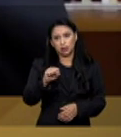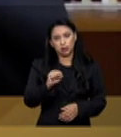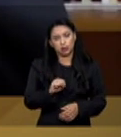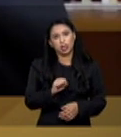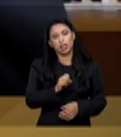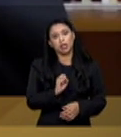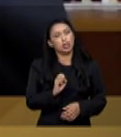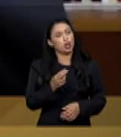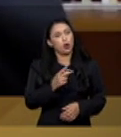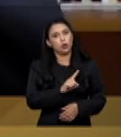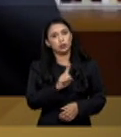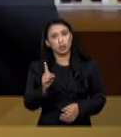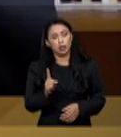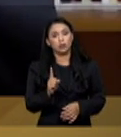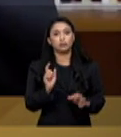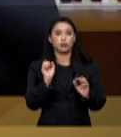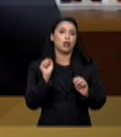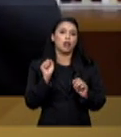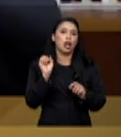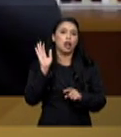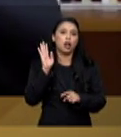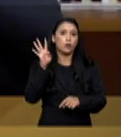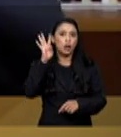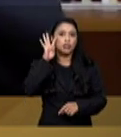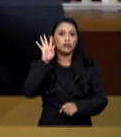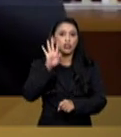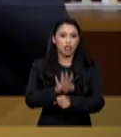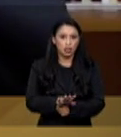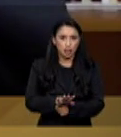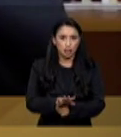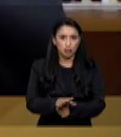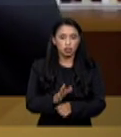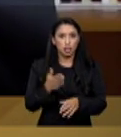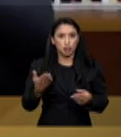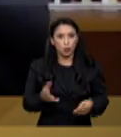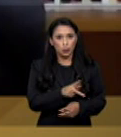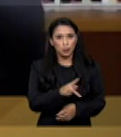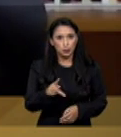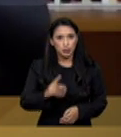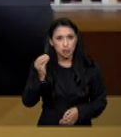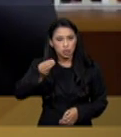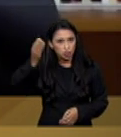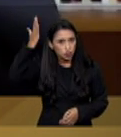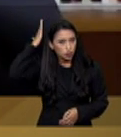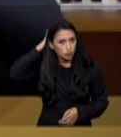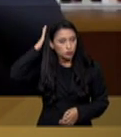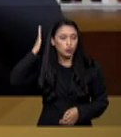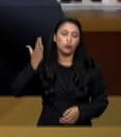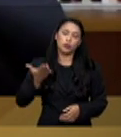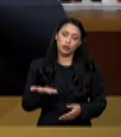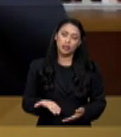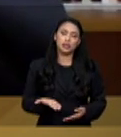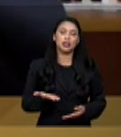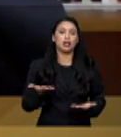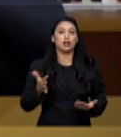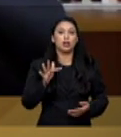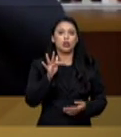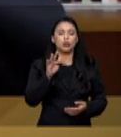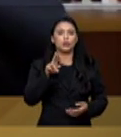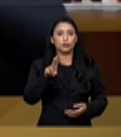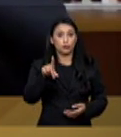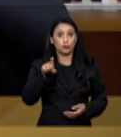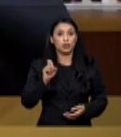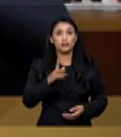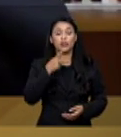na quarta à tarde. O presidente Luiz Fux, com a fidalguia de sempre, gentilmente me explicou